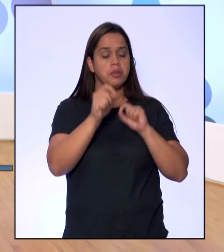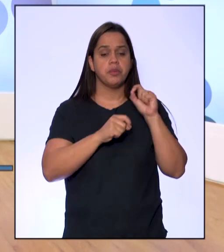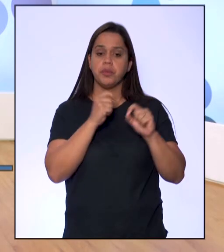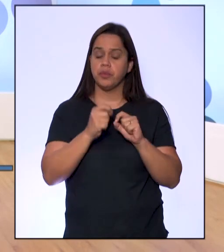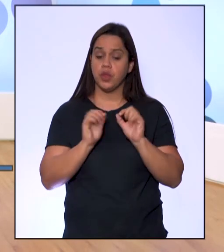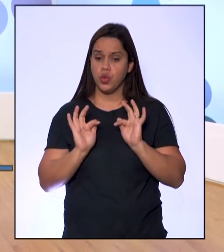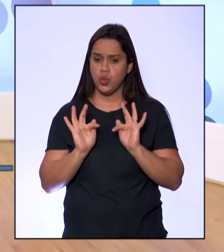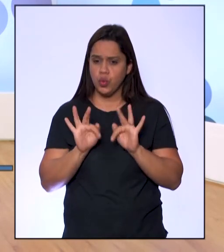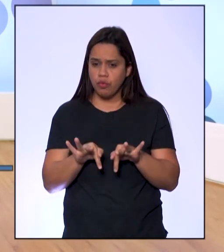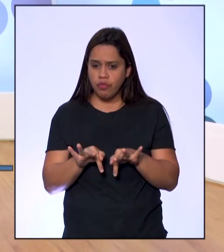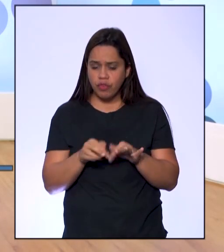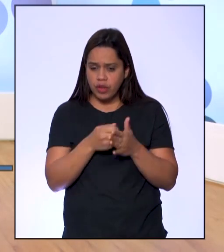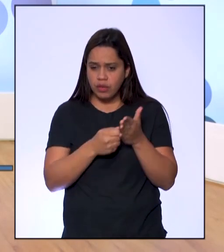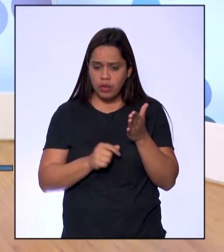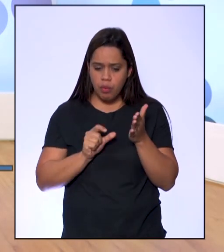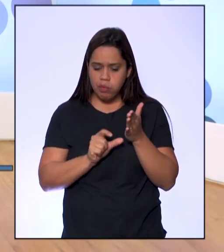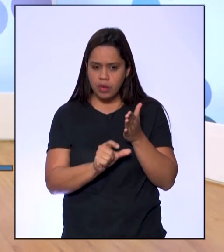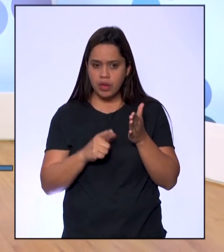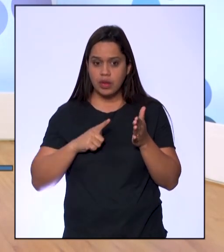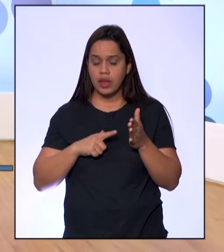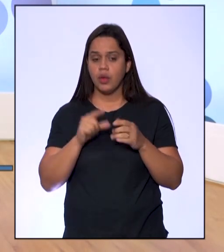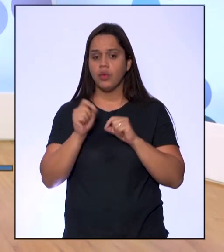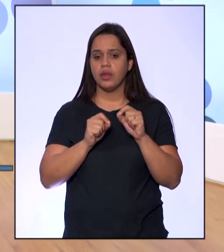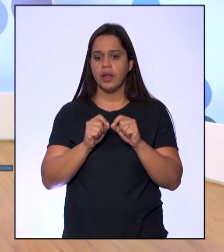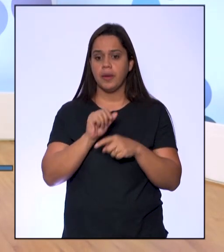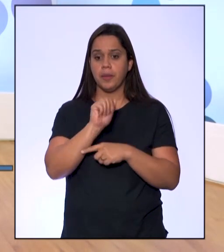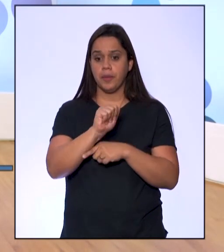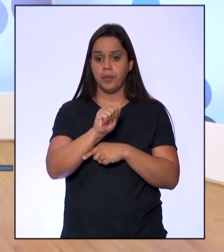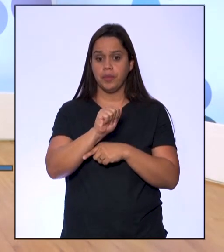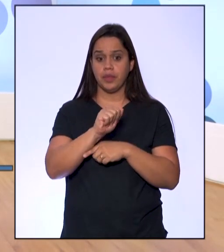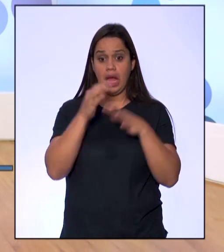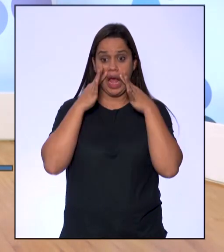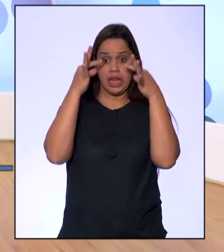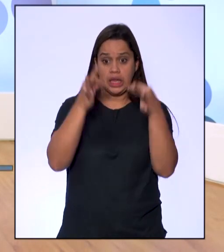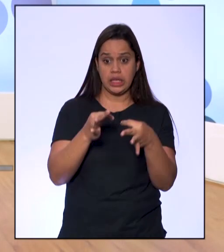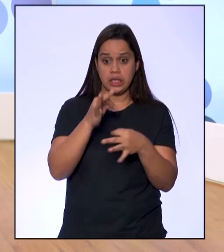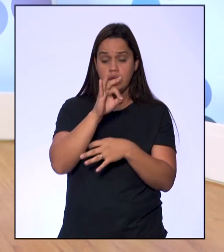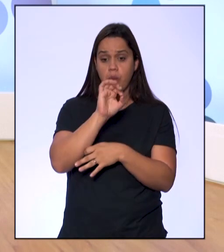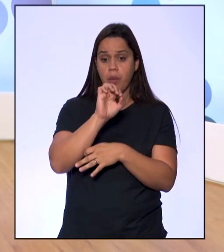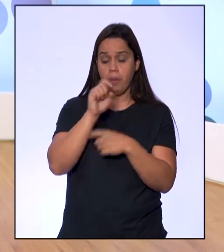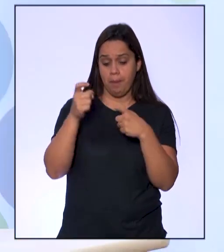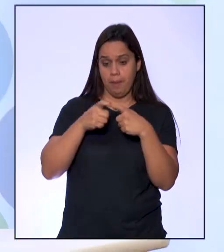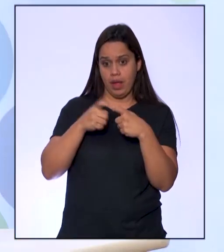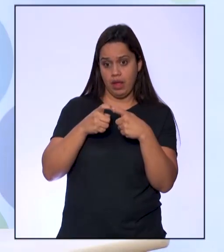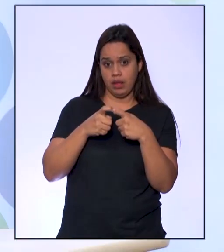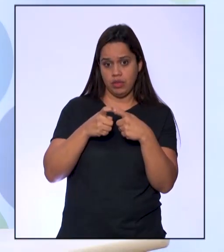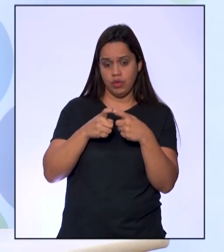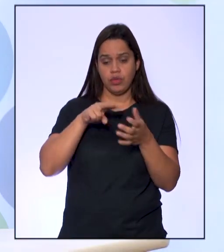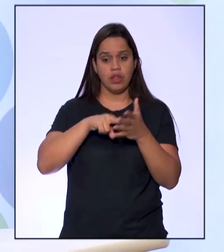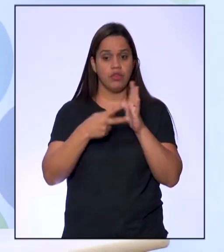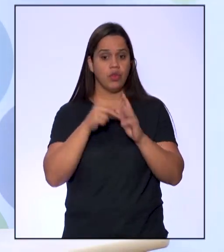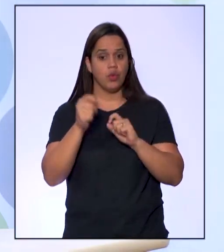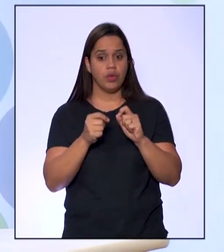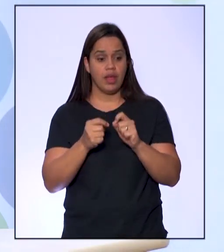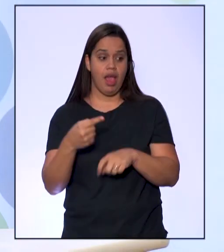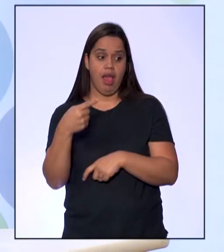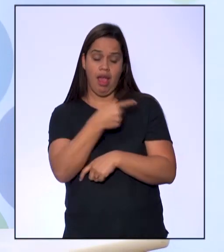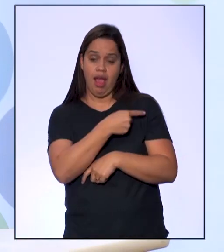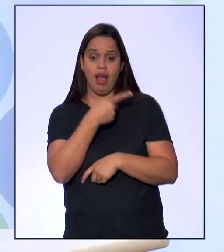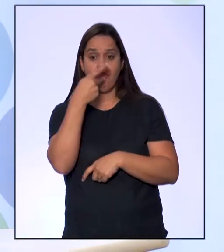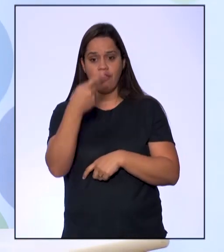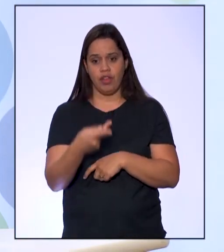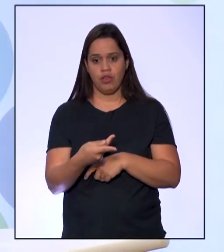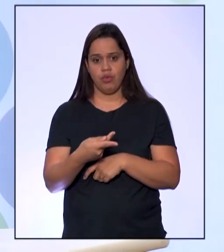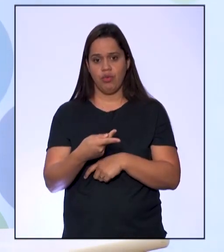no final coloca assim, alerta à médica. Então, alerta à médica significa que ela falou alguma coisa.